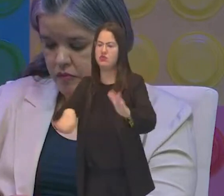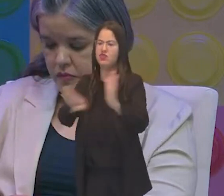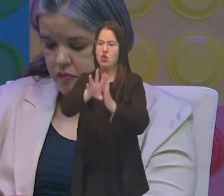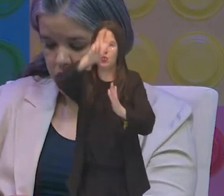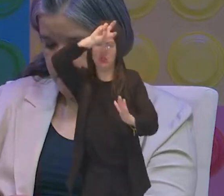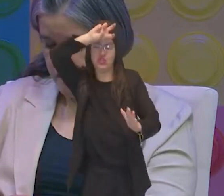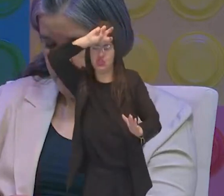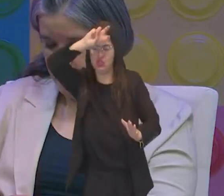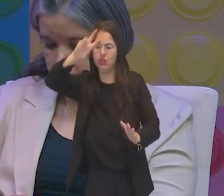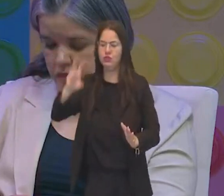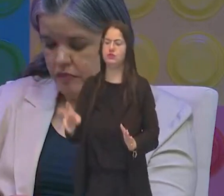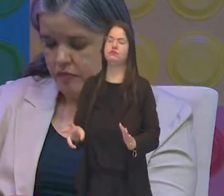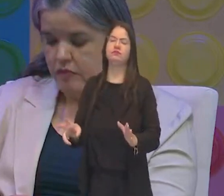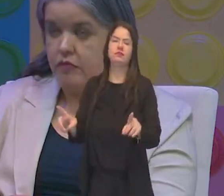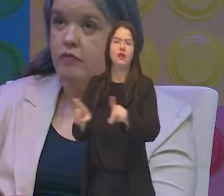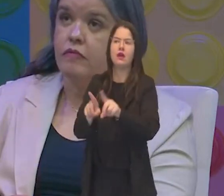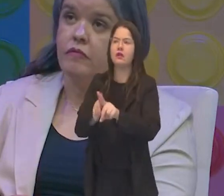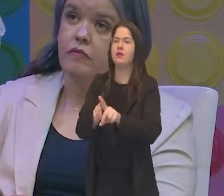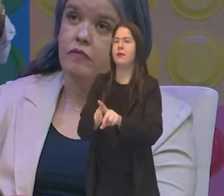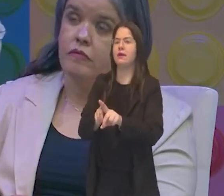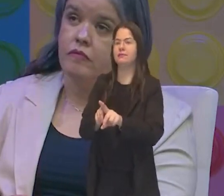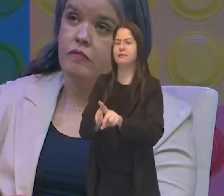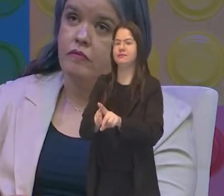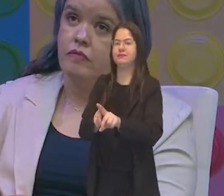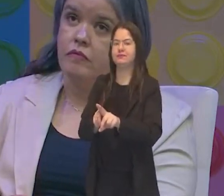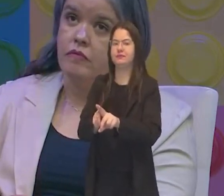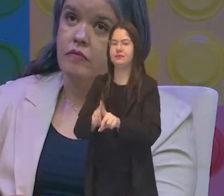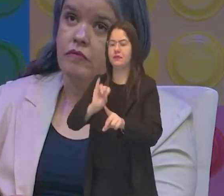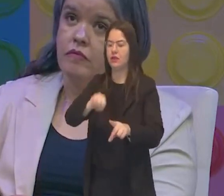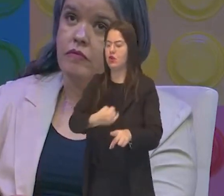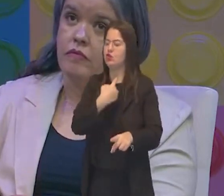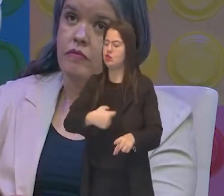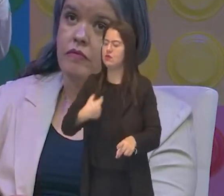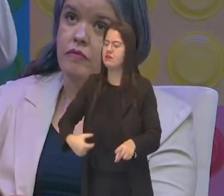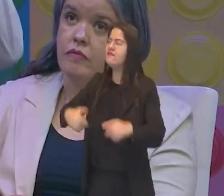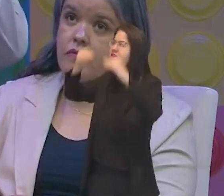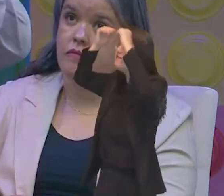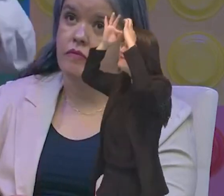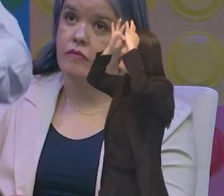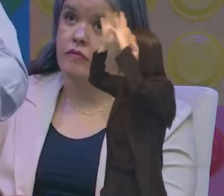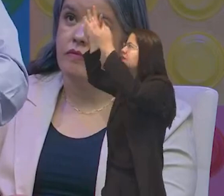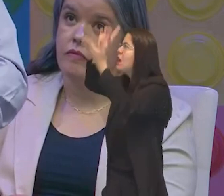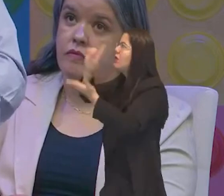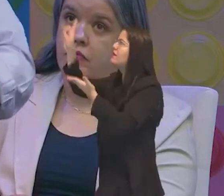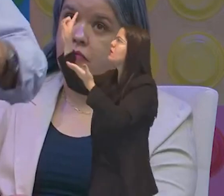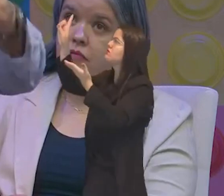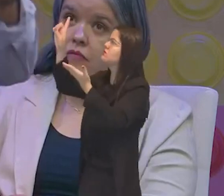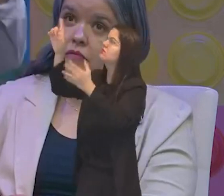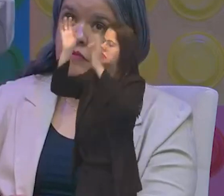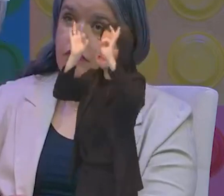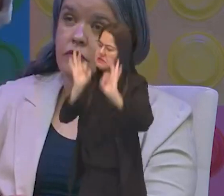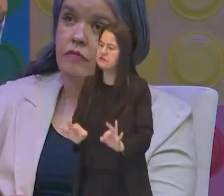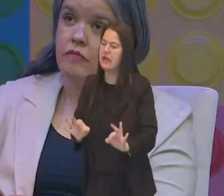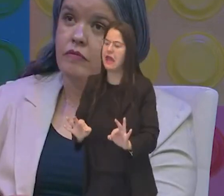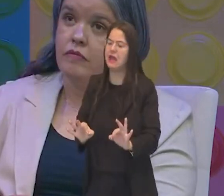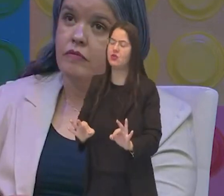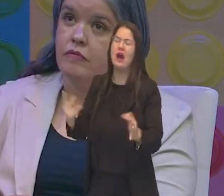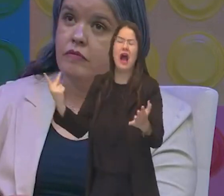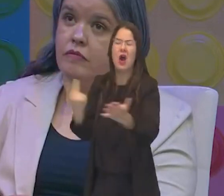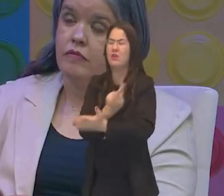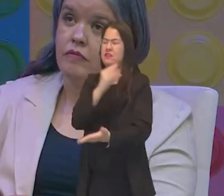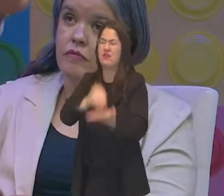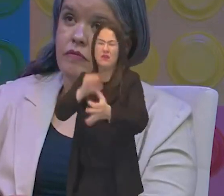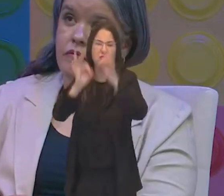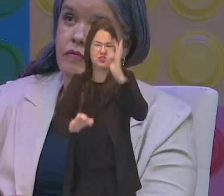Egito, mas mesmo depois que ele chega e ele decide ser fiel a Deus e fazer as coisas certas, ele sofre uma injustiça,